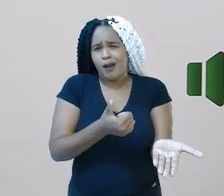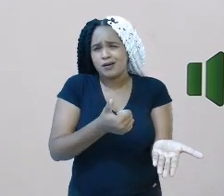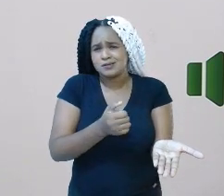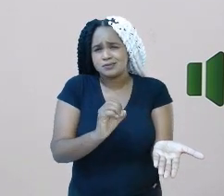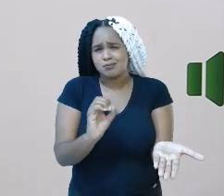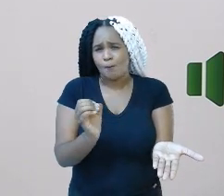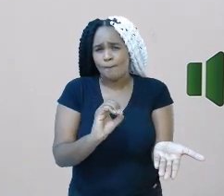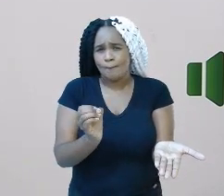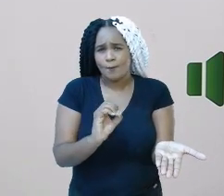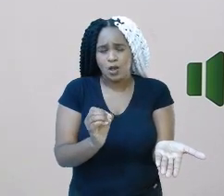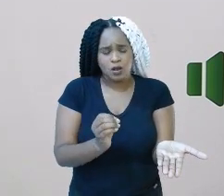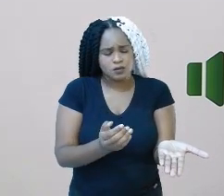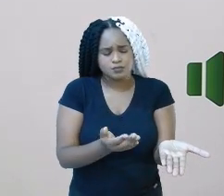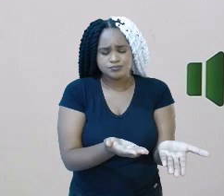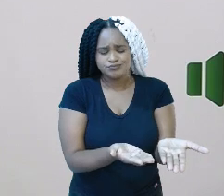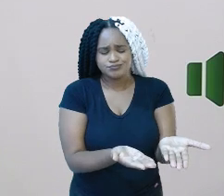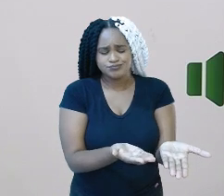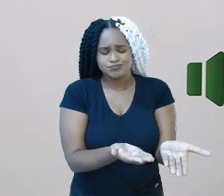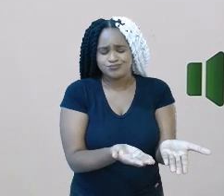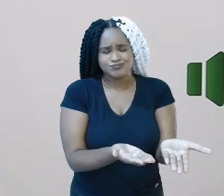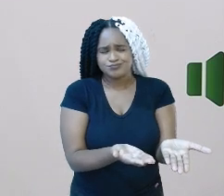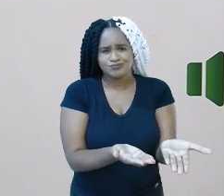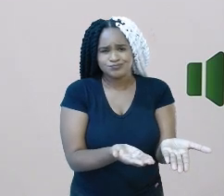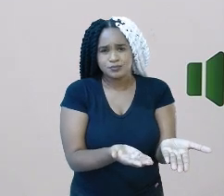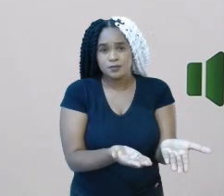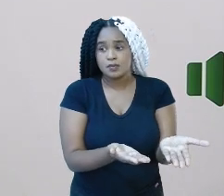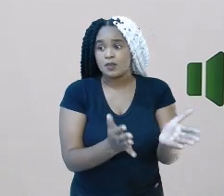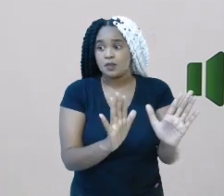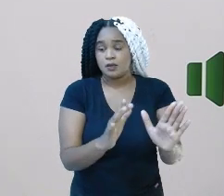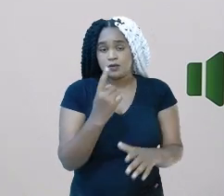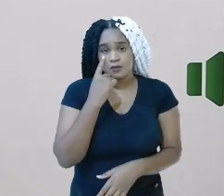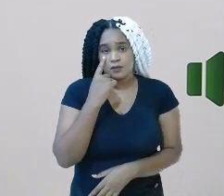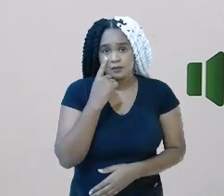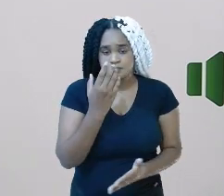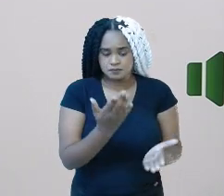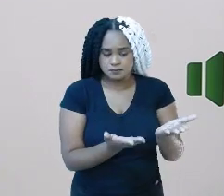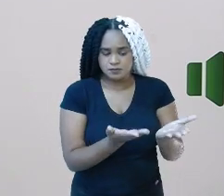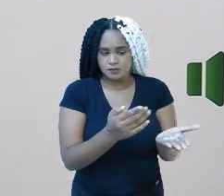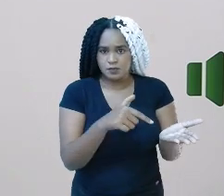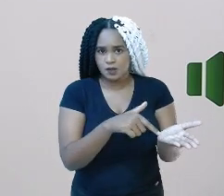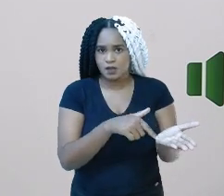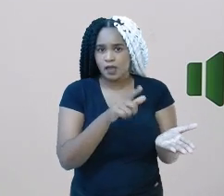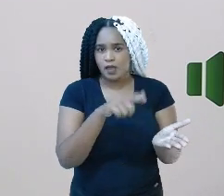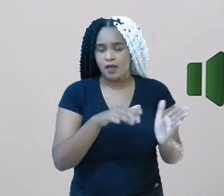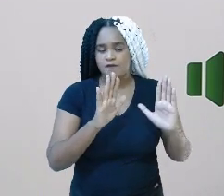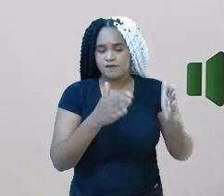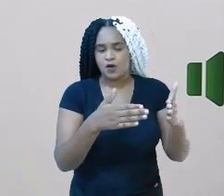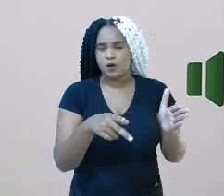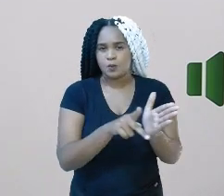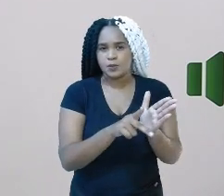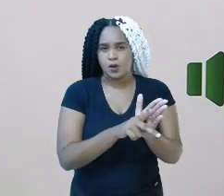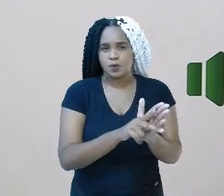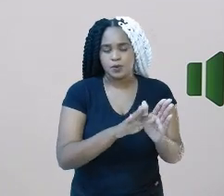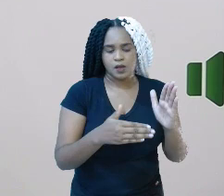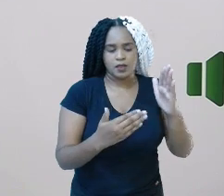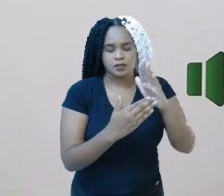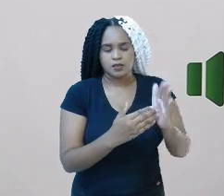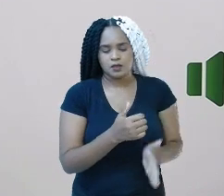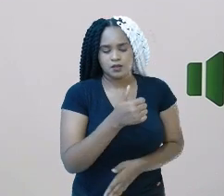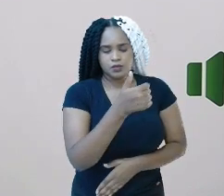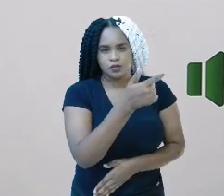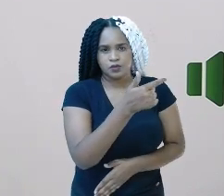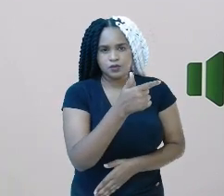nessa daqui que eu utilizo para medir os quilogramas. No caso dessa balança, ela é recomendada até 2 quilos.